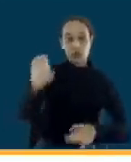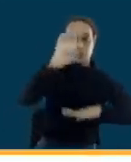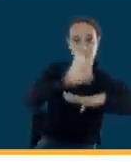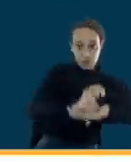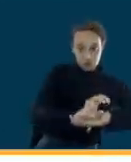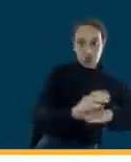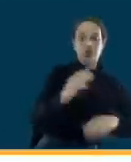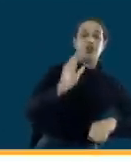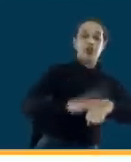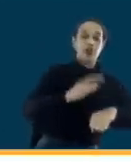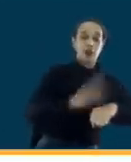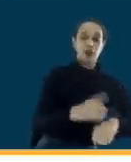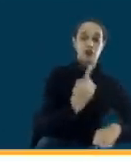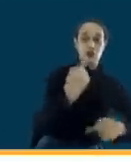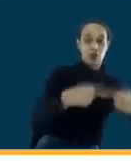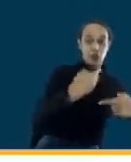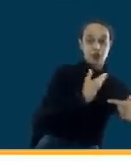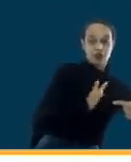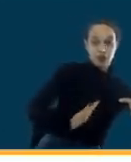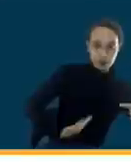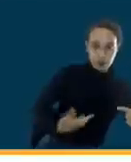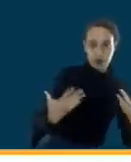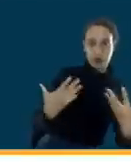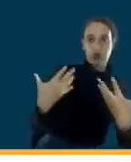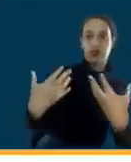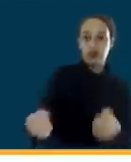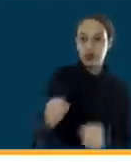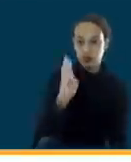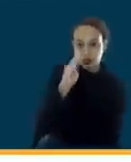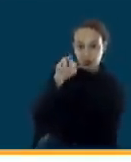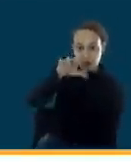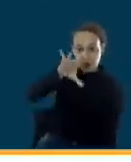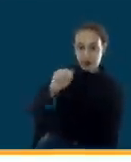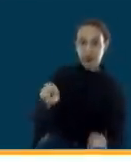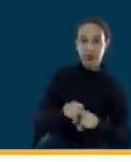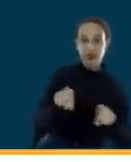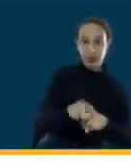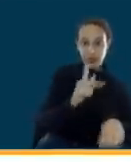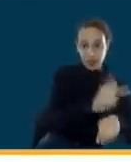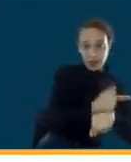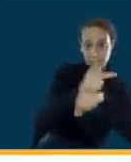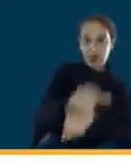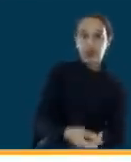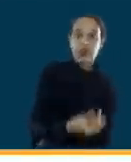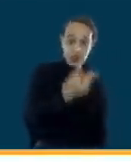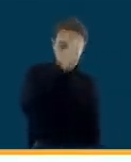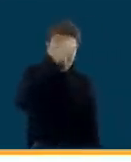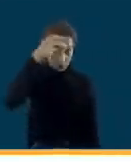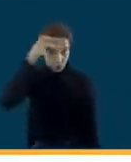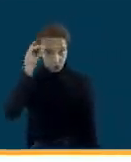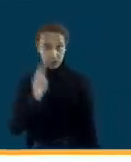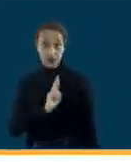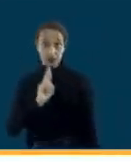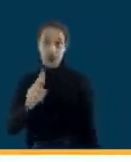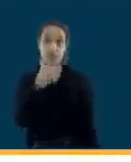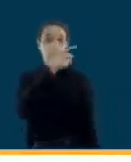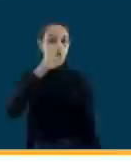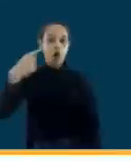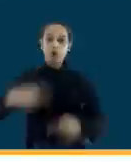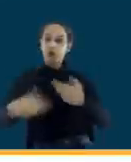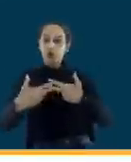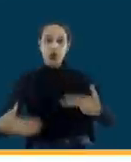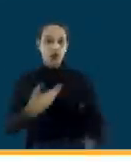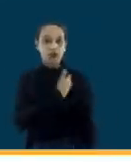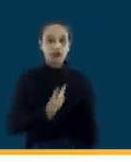e prêmios e aquisição de bens, e municípios fiquem responsáveis por outra política pública dentro dos